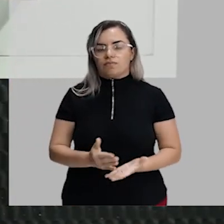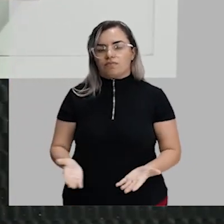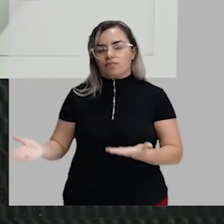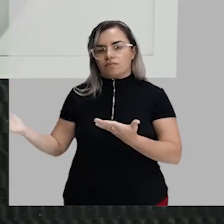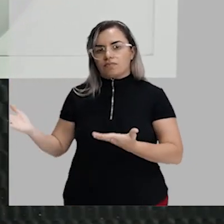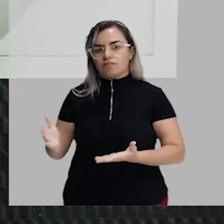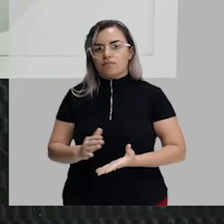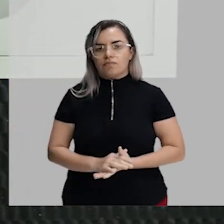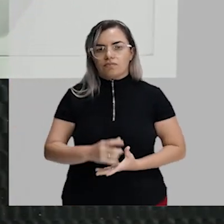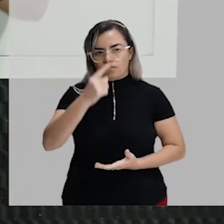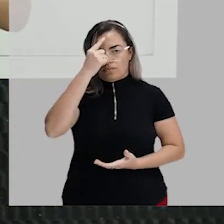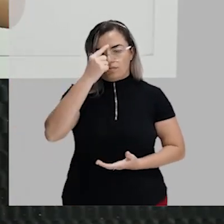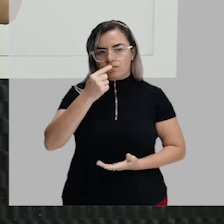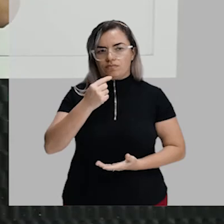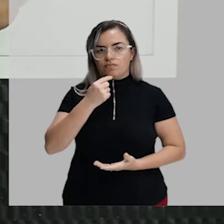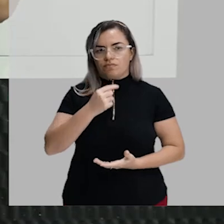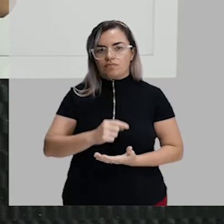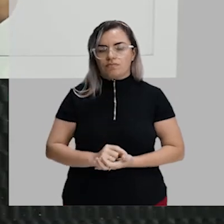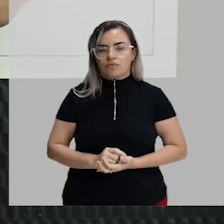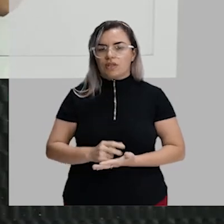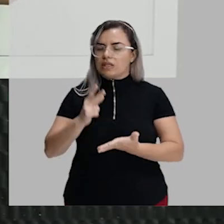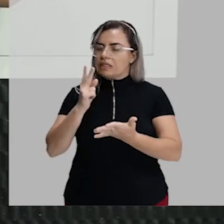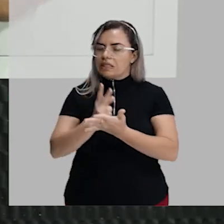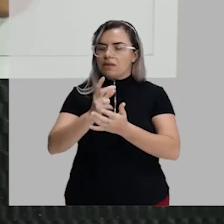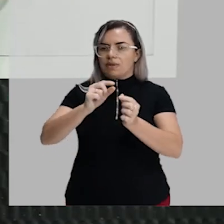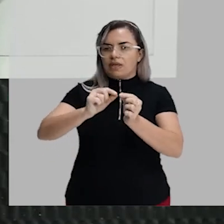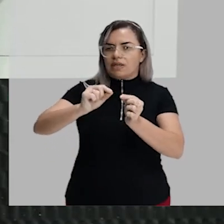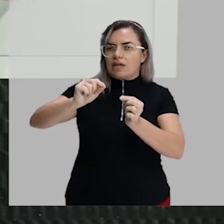Ó. Então,